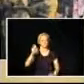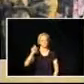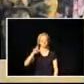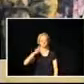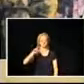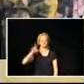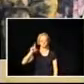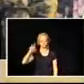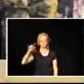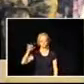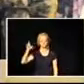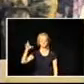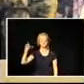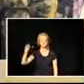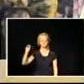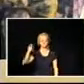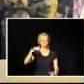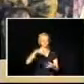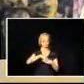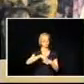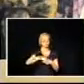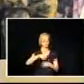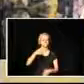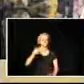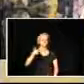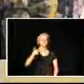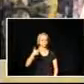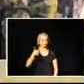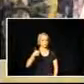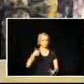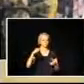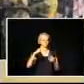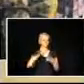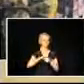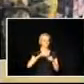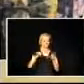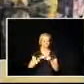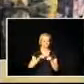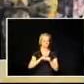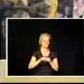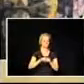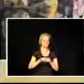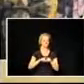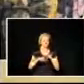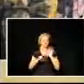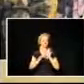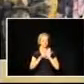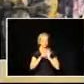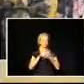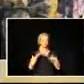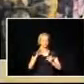bairro do Barreiro. Em votação, aprovado com sua emenda. Projeto de lei ordinária